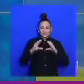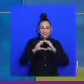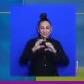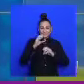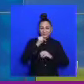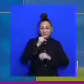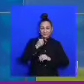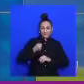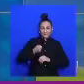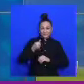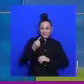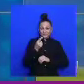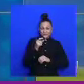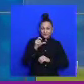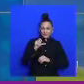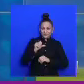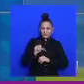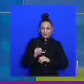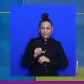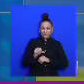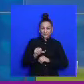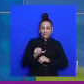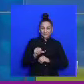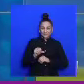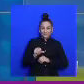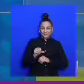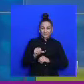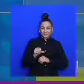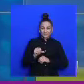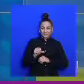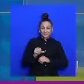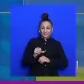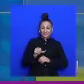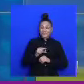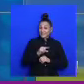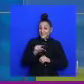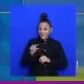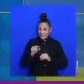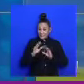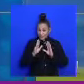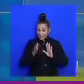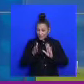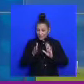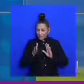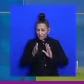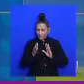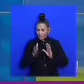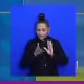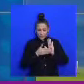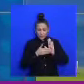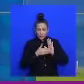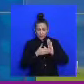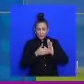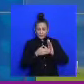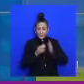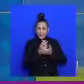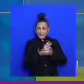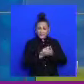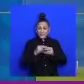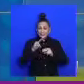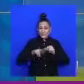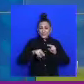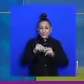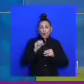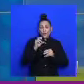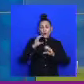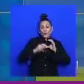Bola laranja, número 19. Laranja, 19. E aí, você já fez sua aposta para a Quina de São João? Concurso